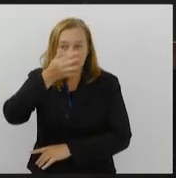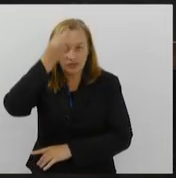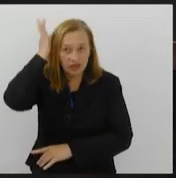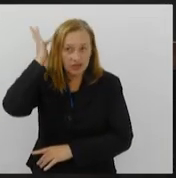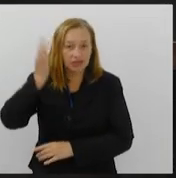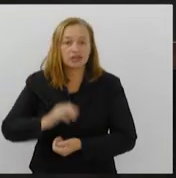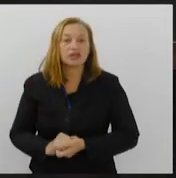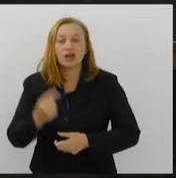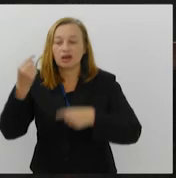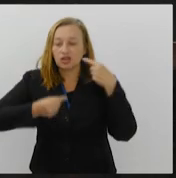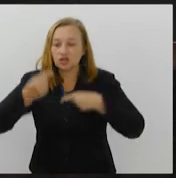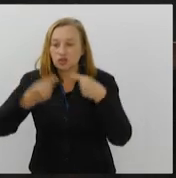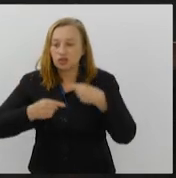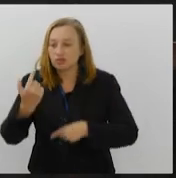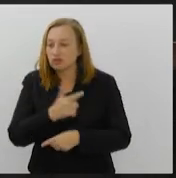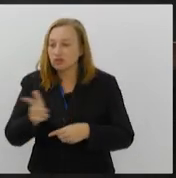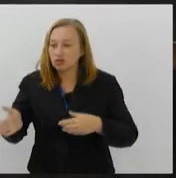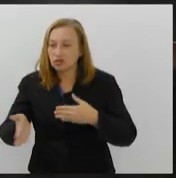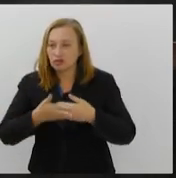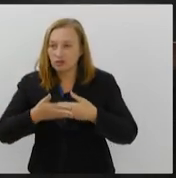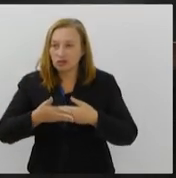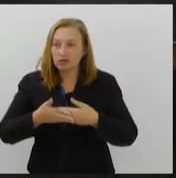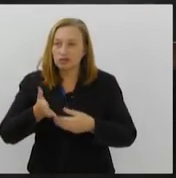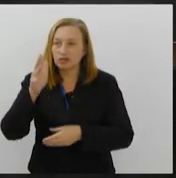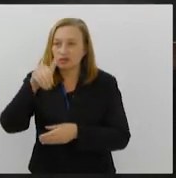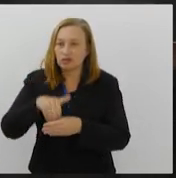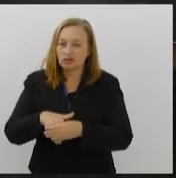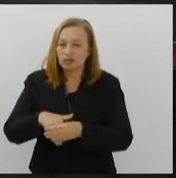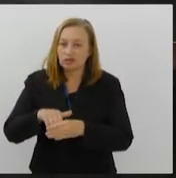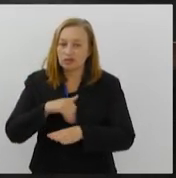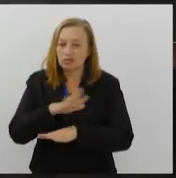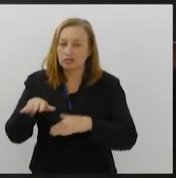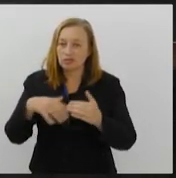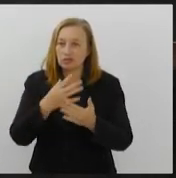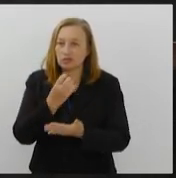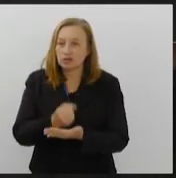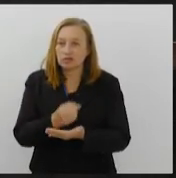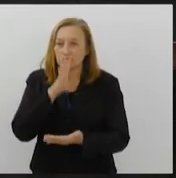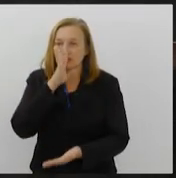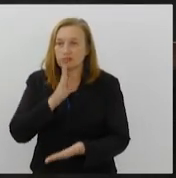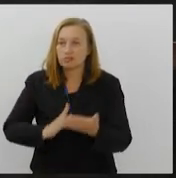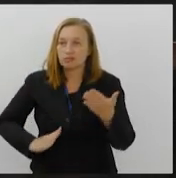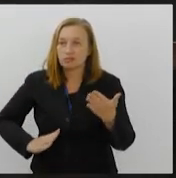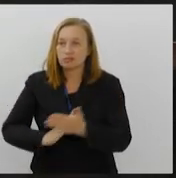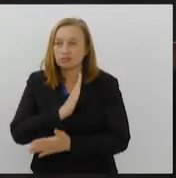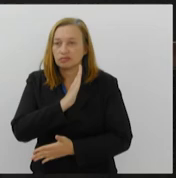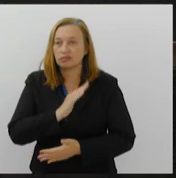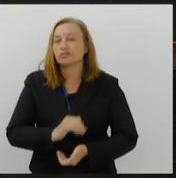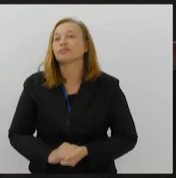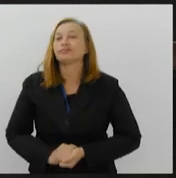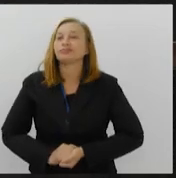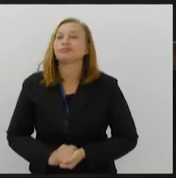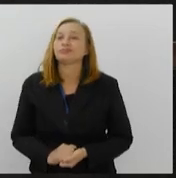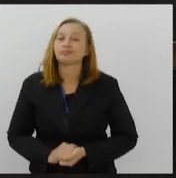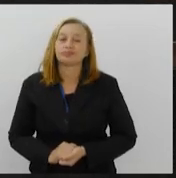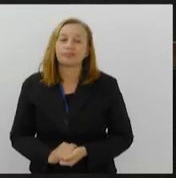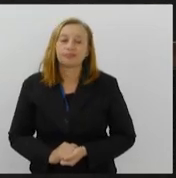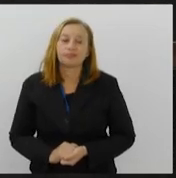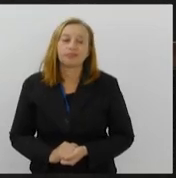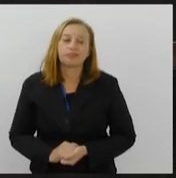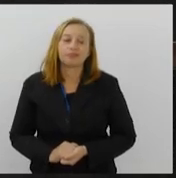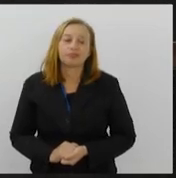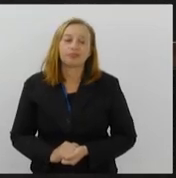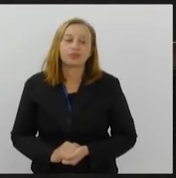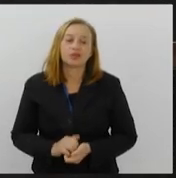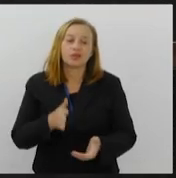Pacheco. Em discussão, não havendo quem queira discutir, encerrada a discussão, em votação. Mas ele não vai mudar. Senhores, que aprovam, permaneçam com a missão. Aprovado,